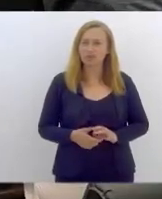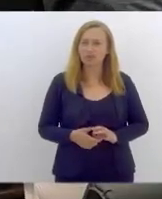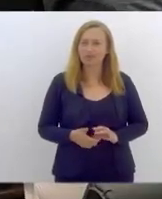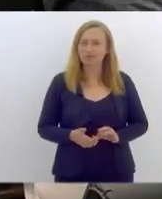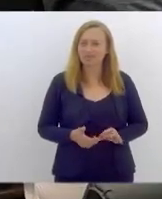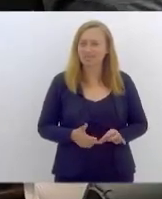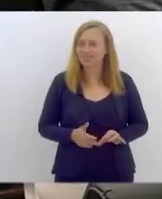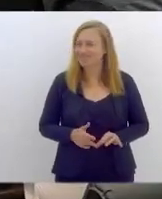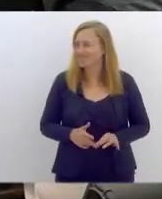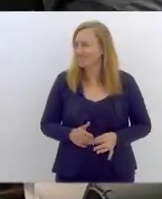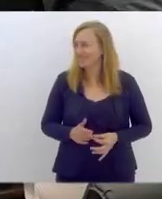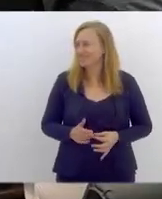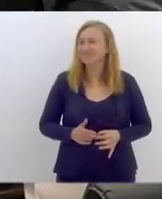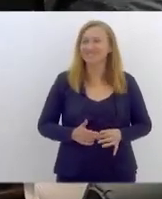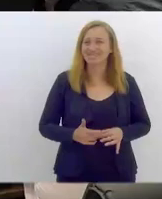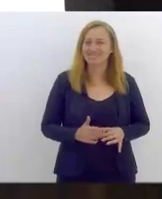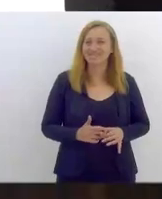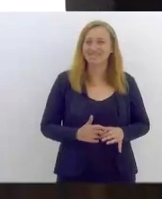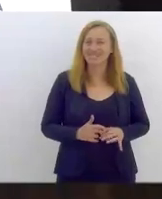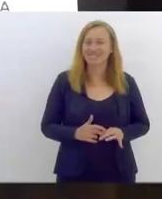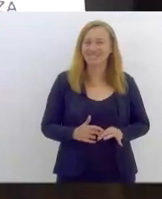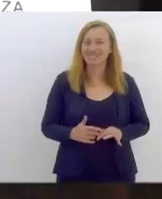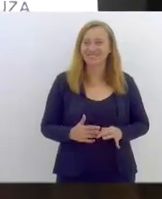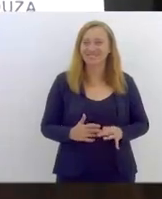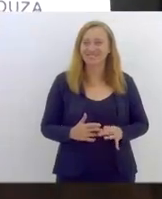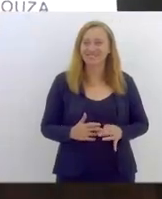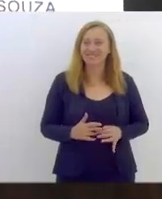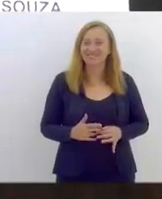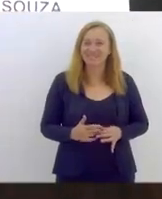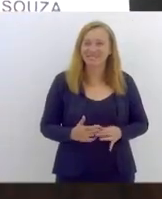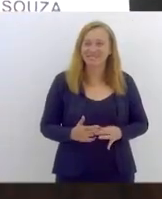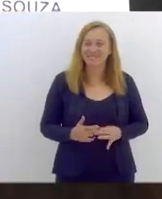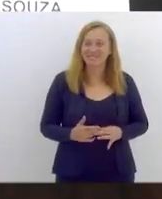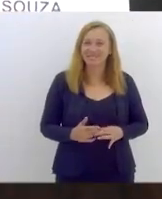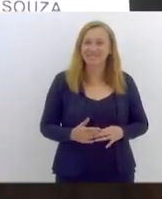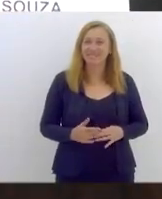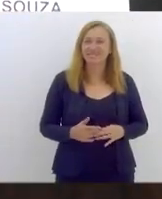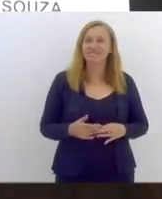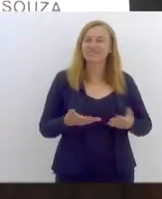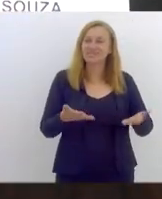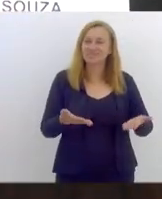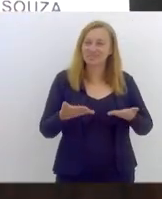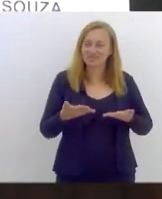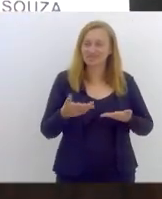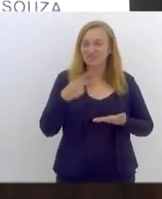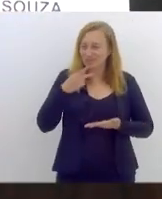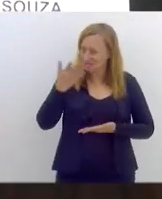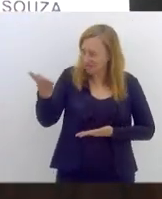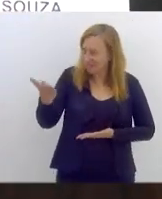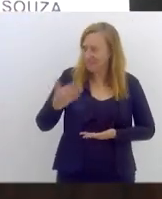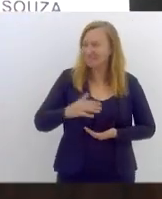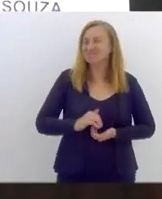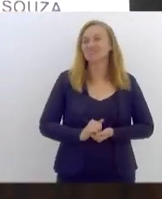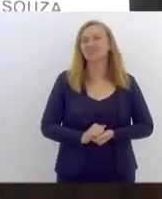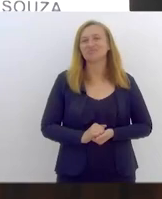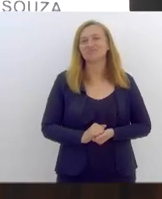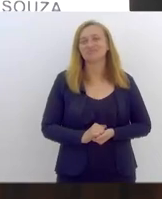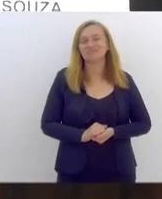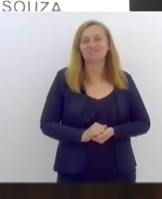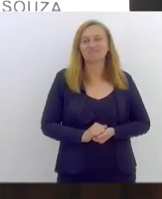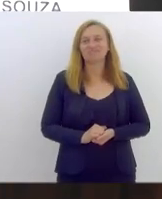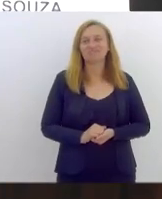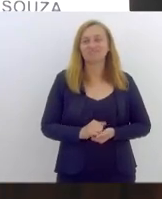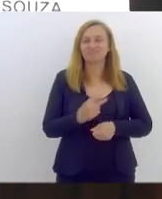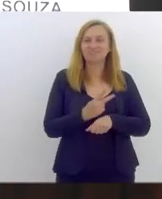Bom, eu convido a Anistia Internacional para tecer uma fala sobre o